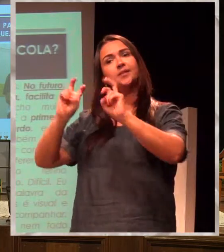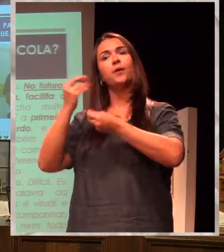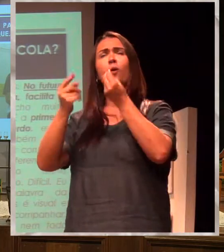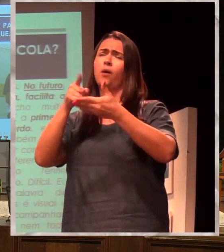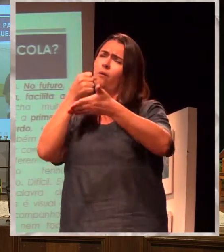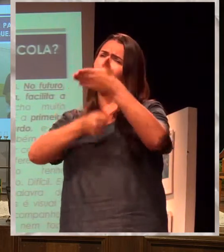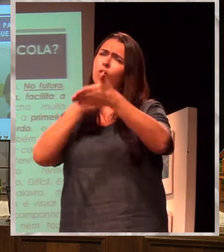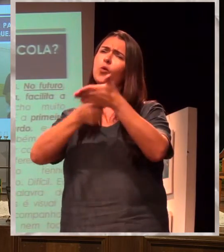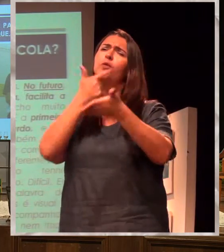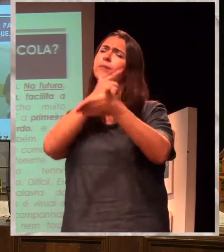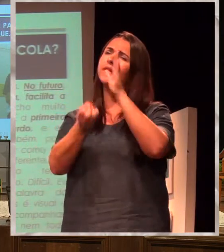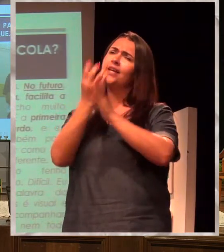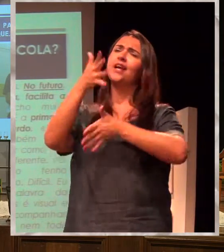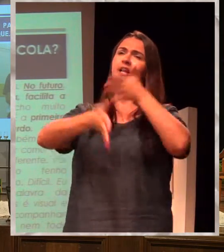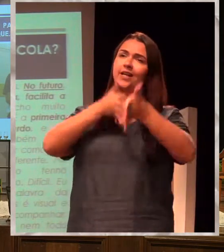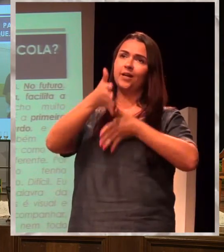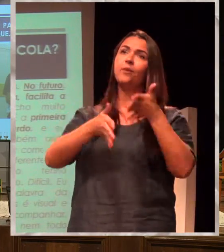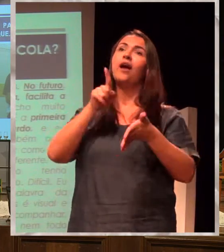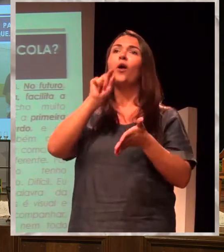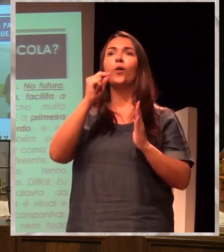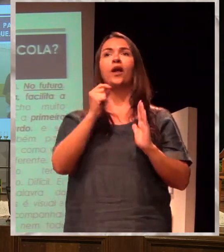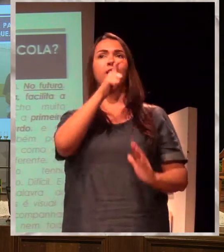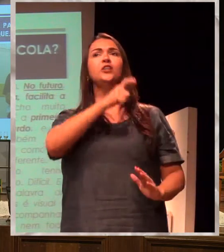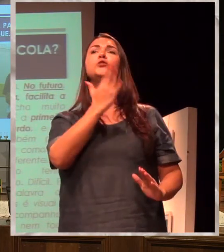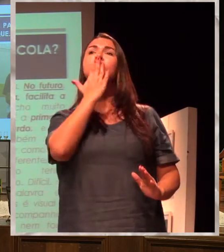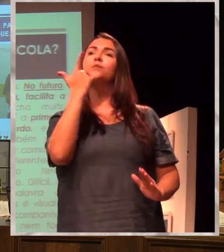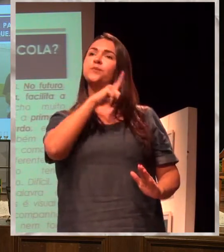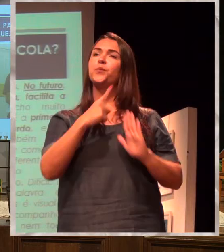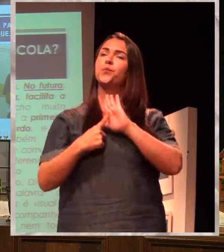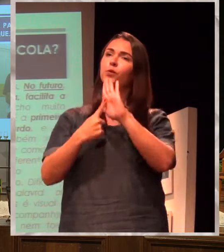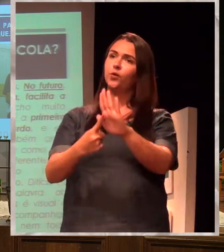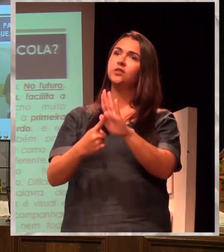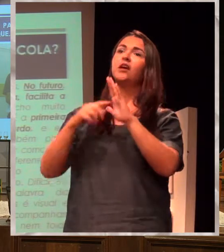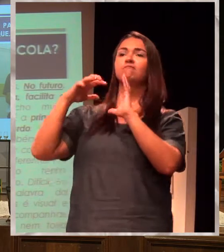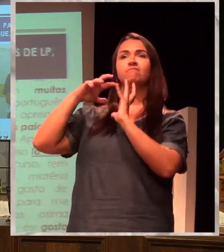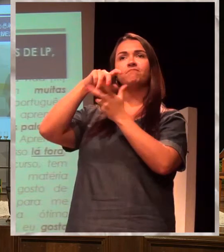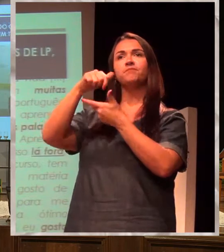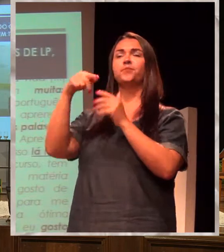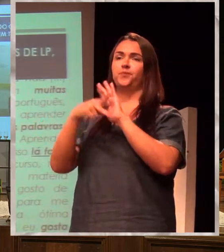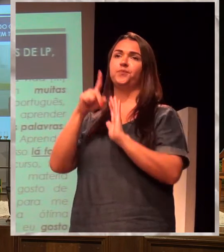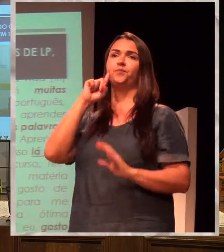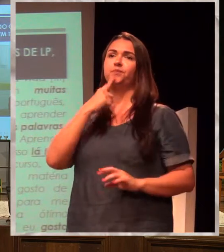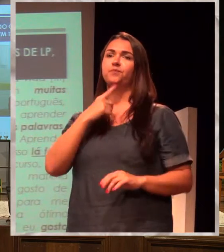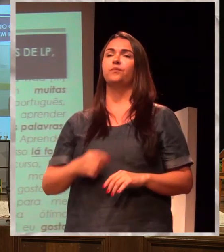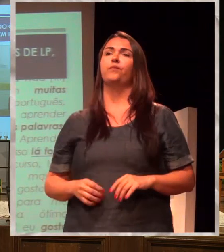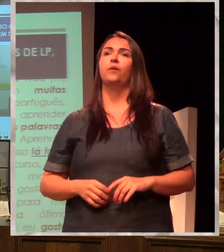foi uma luta criar a Libras. Então, um modo também de se mostrar esse universo do surdo.